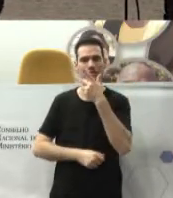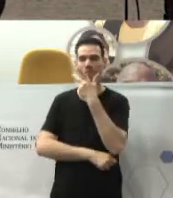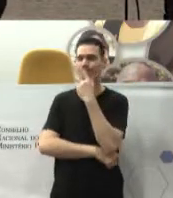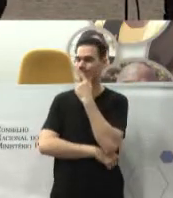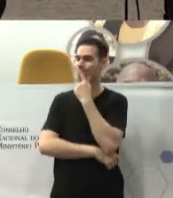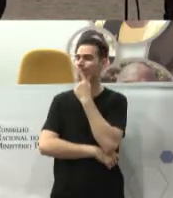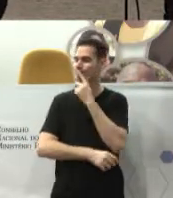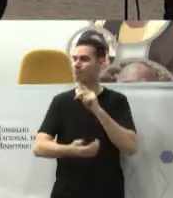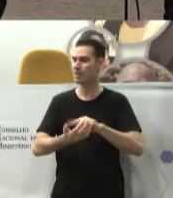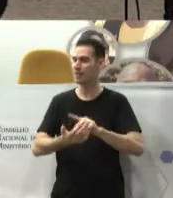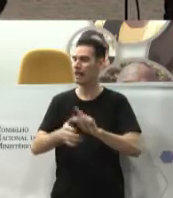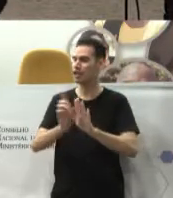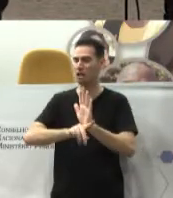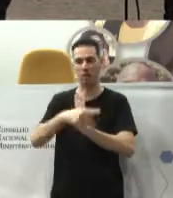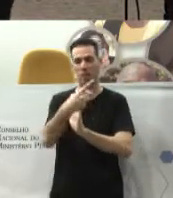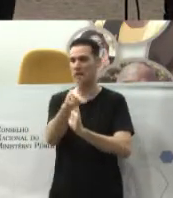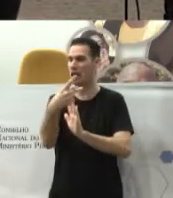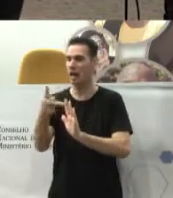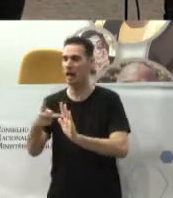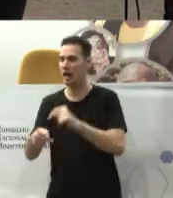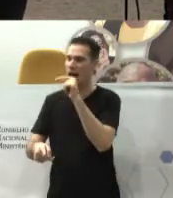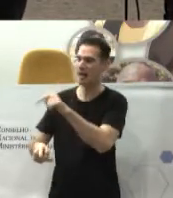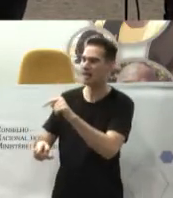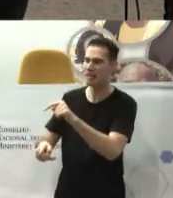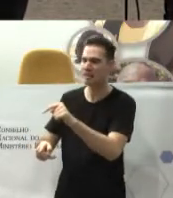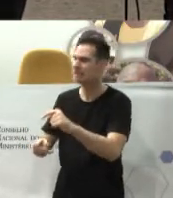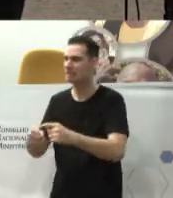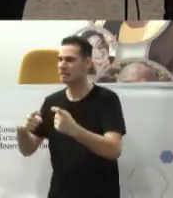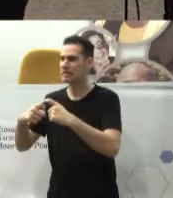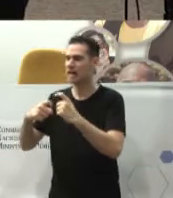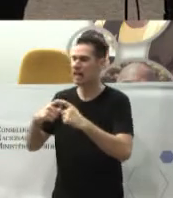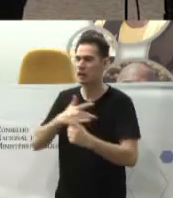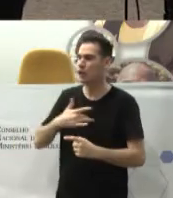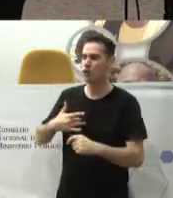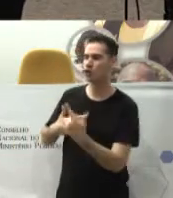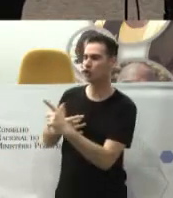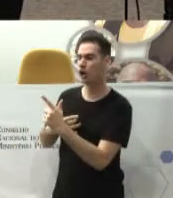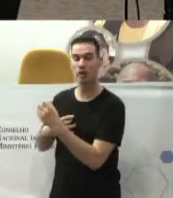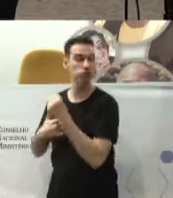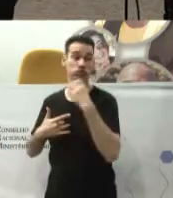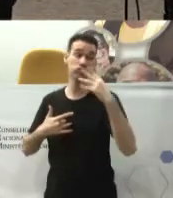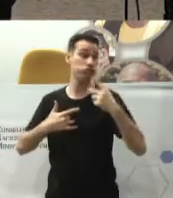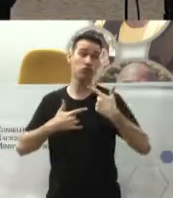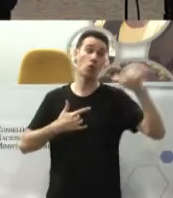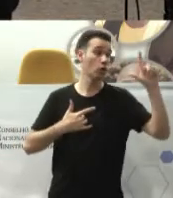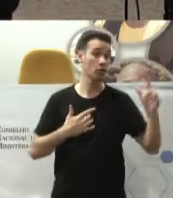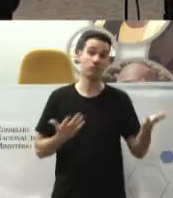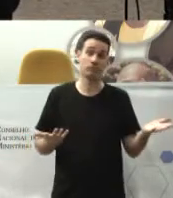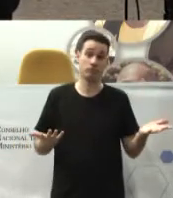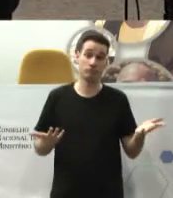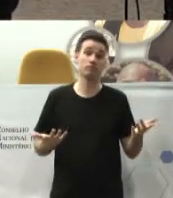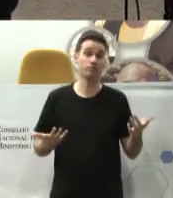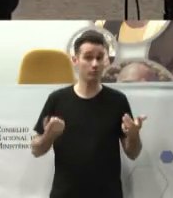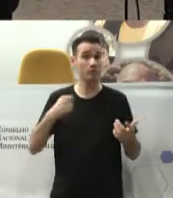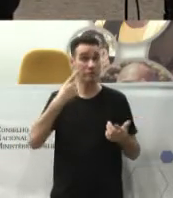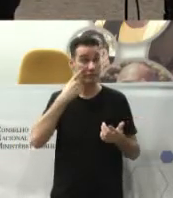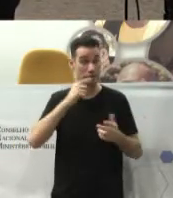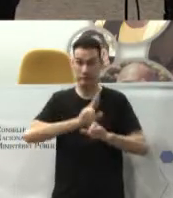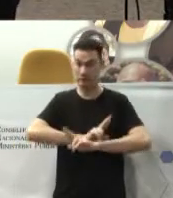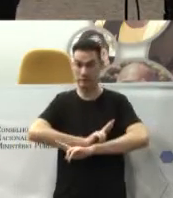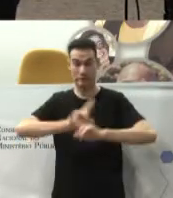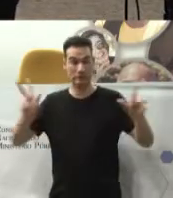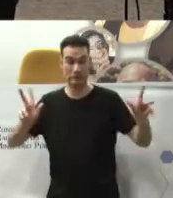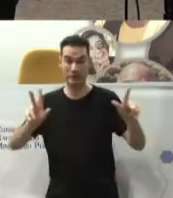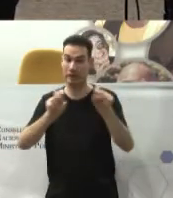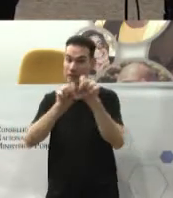direito a isso, porque elas estão procurando atendimento onde não há. E são redes sobrepostas, que muitas vezes contrastam. Tem que ter